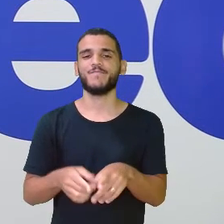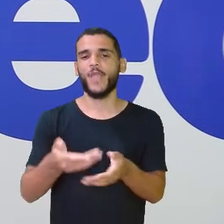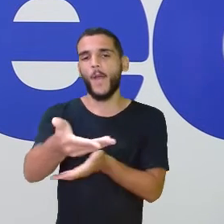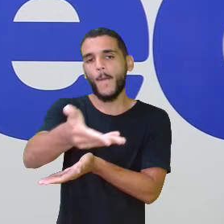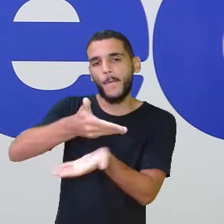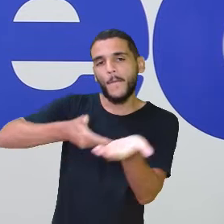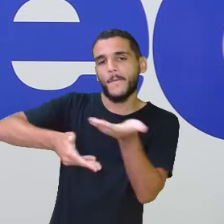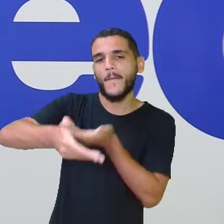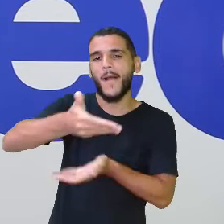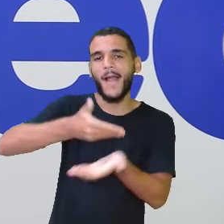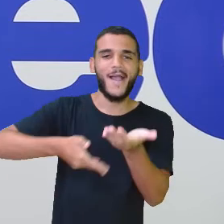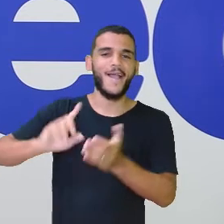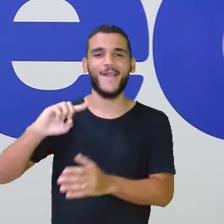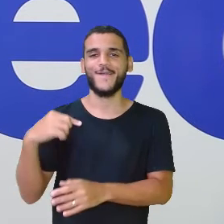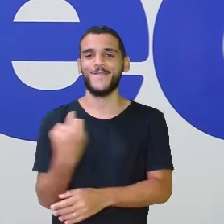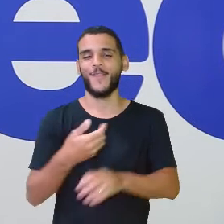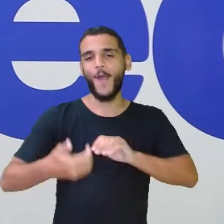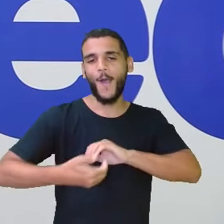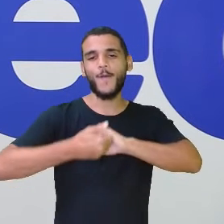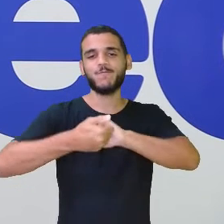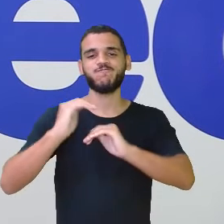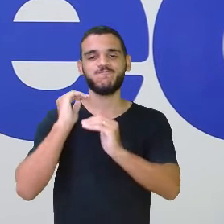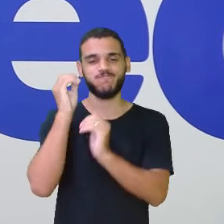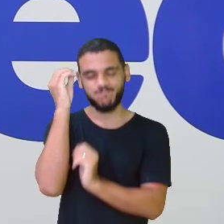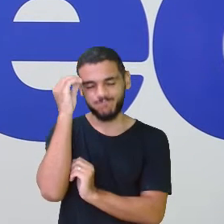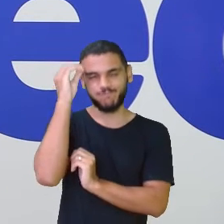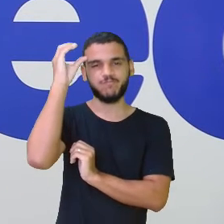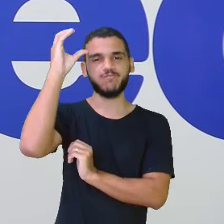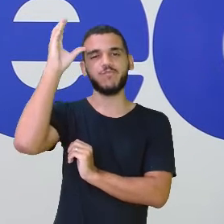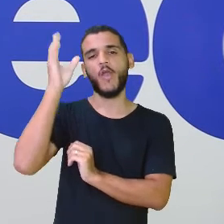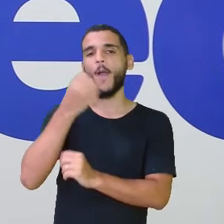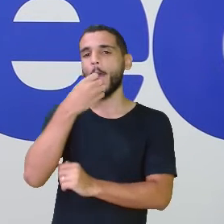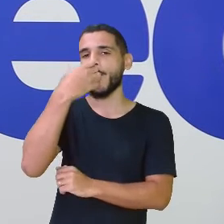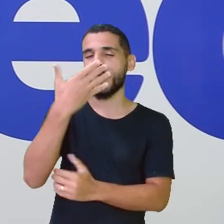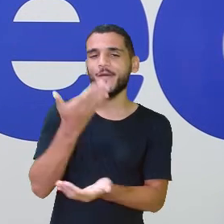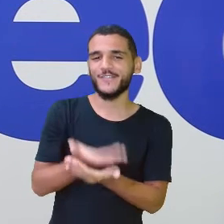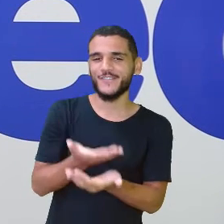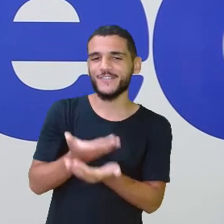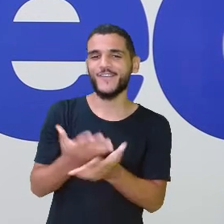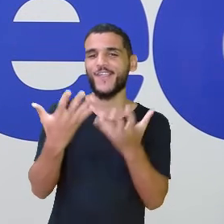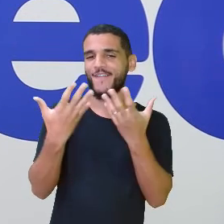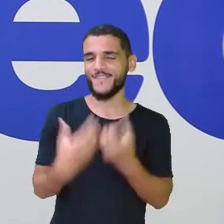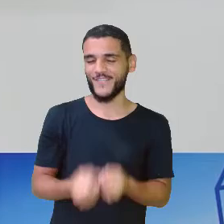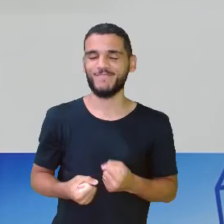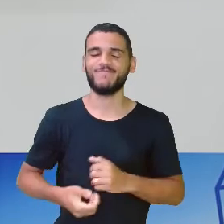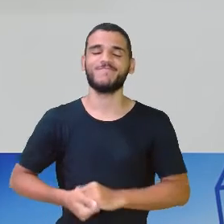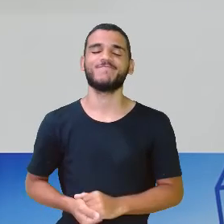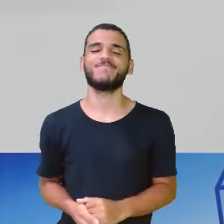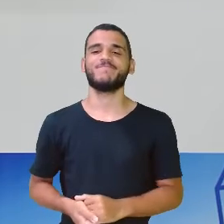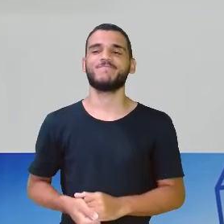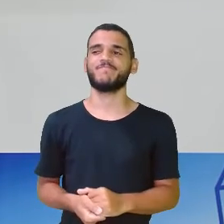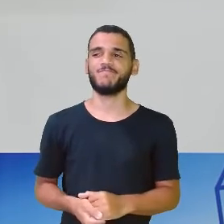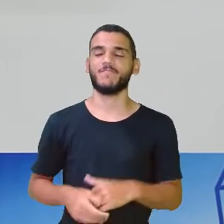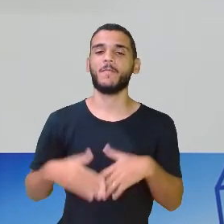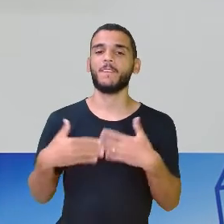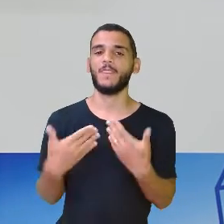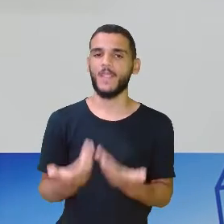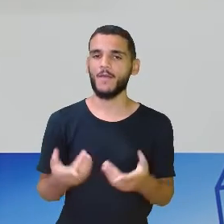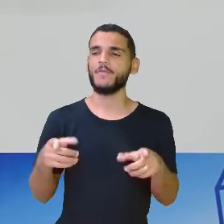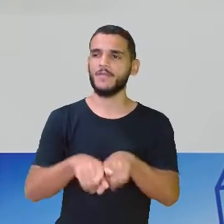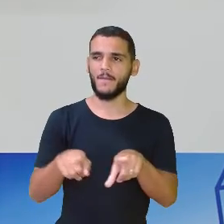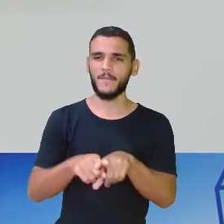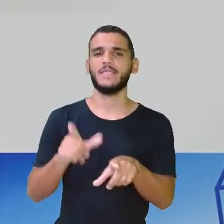troca aqui é que a gente fortalece o nosso conhecimento, tá bom? Então bons estudos e vamos embora. Exatamente. Fora o fato